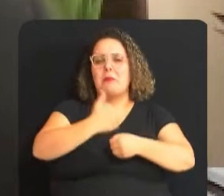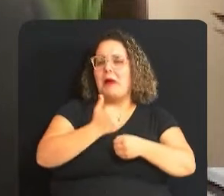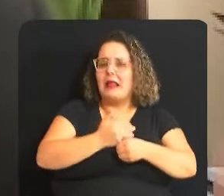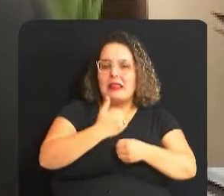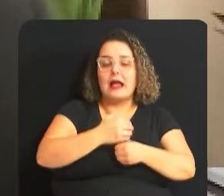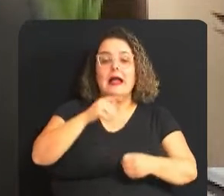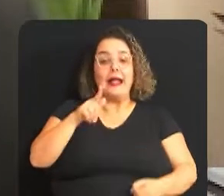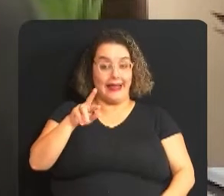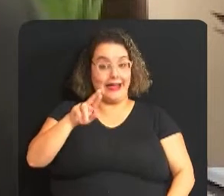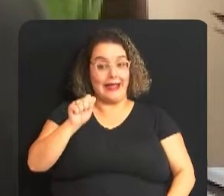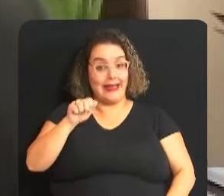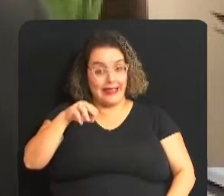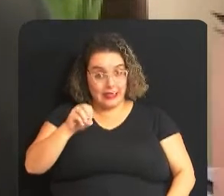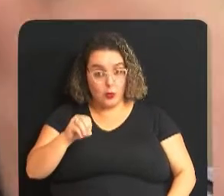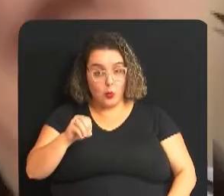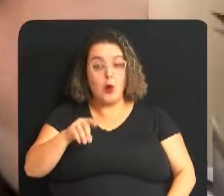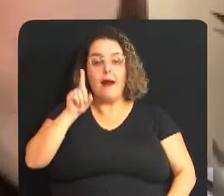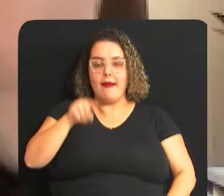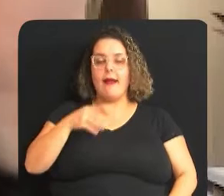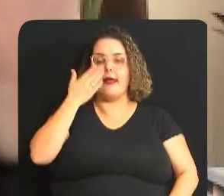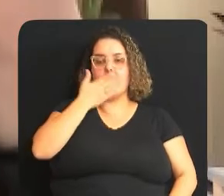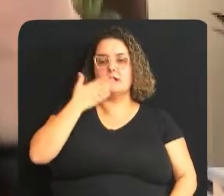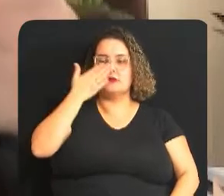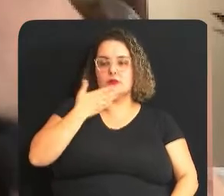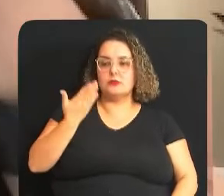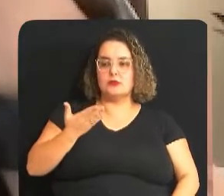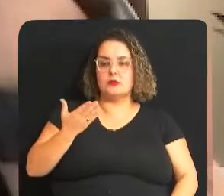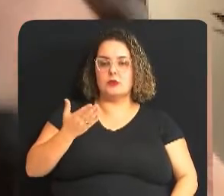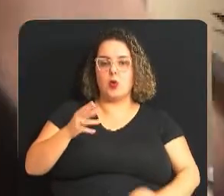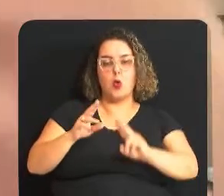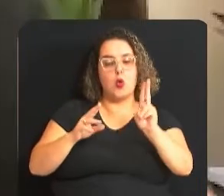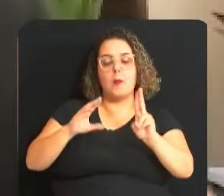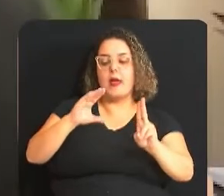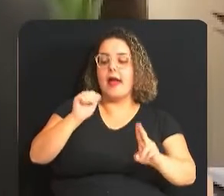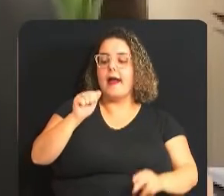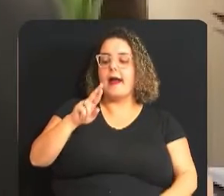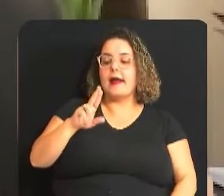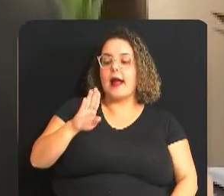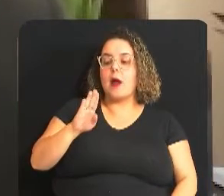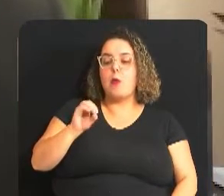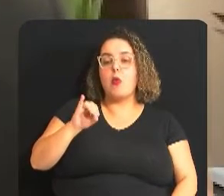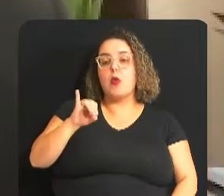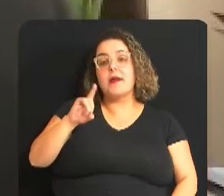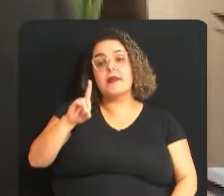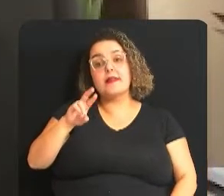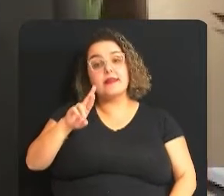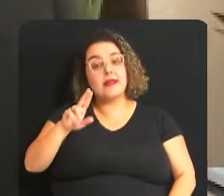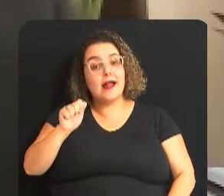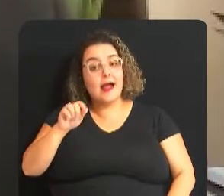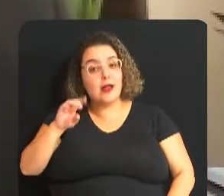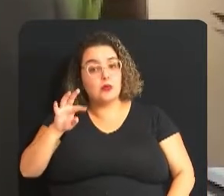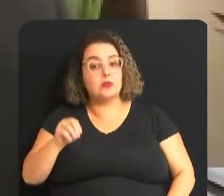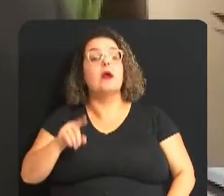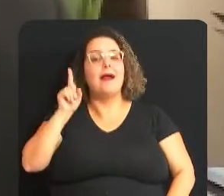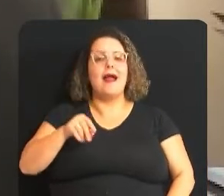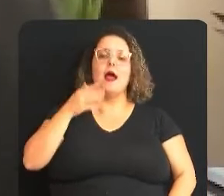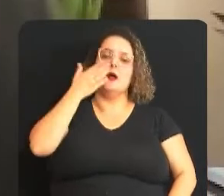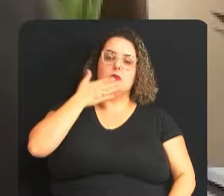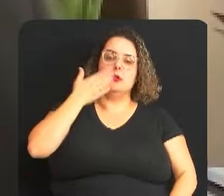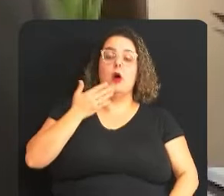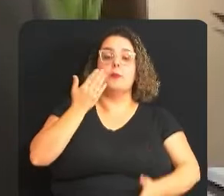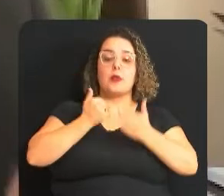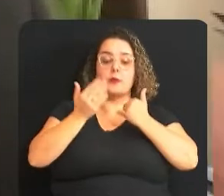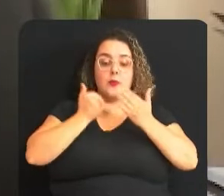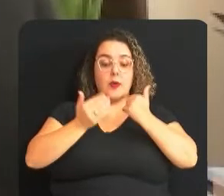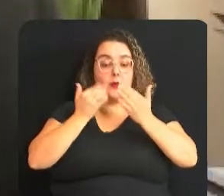açúcar. Todos os grãos, que a gente chama de carboidratos, são açúcares. Quando a gente come esses